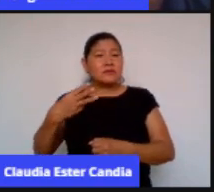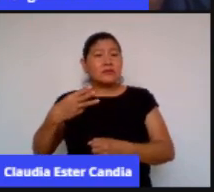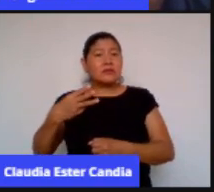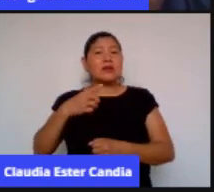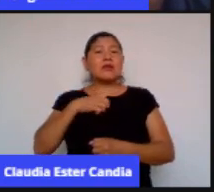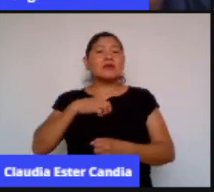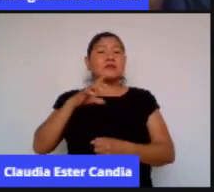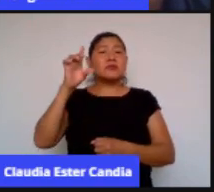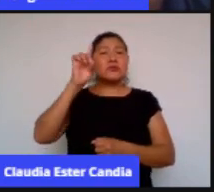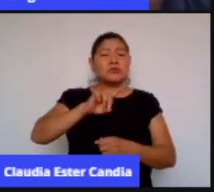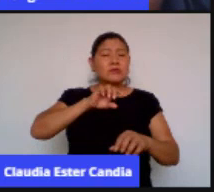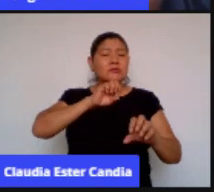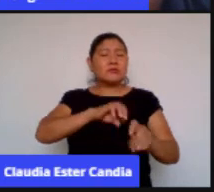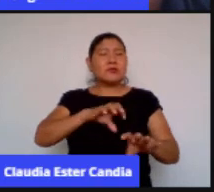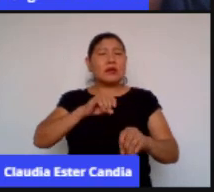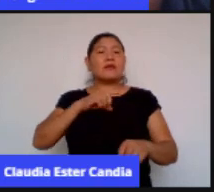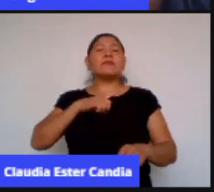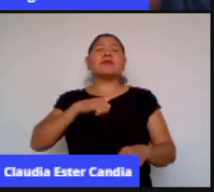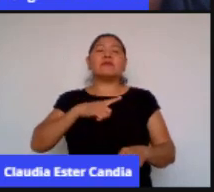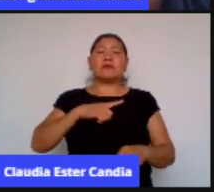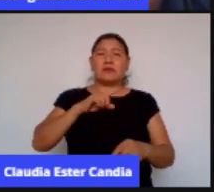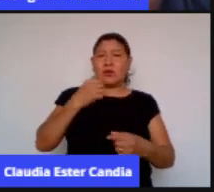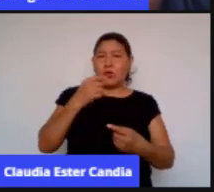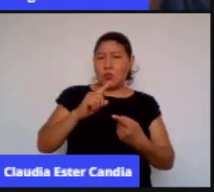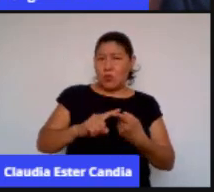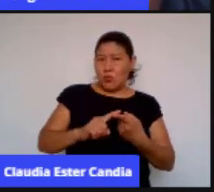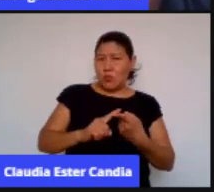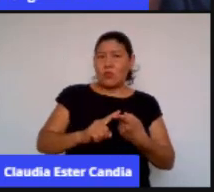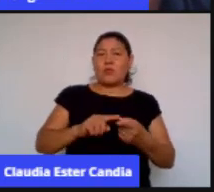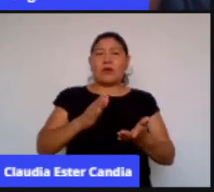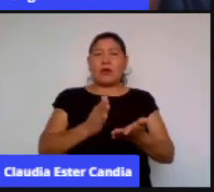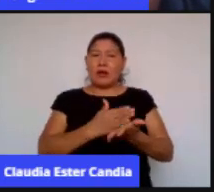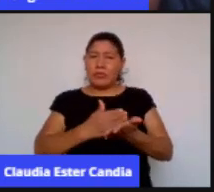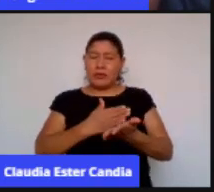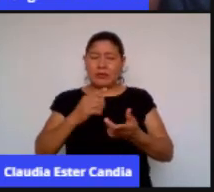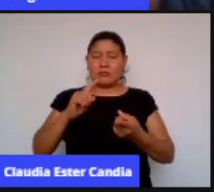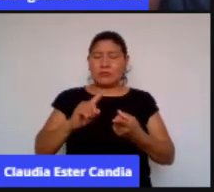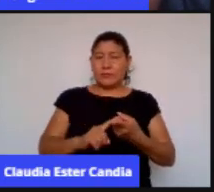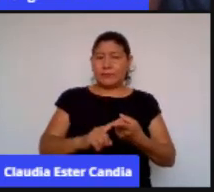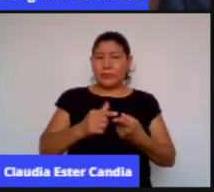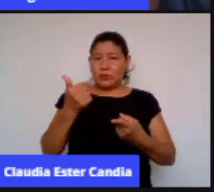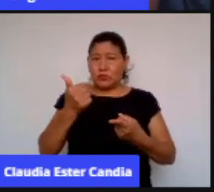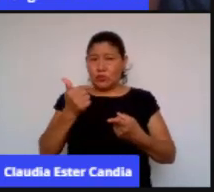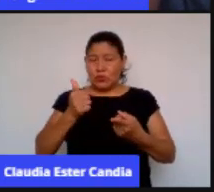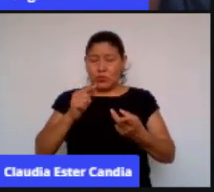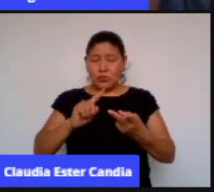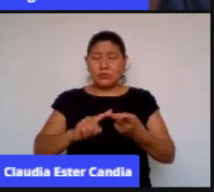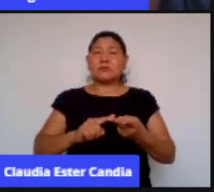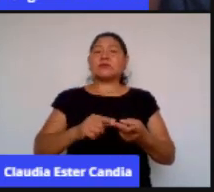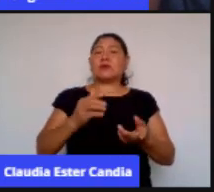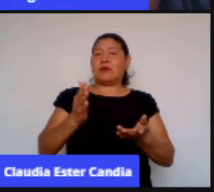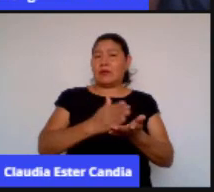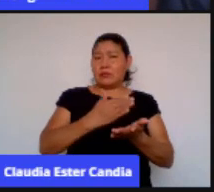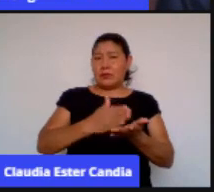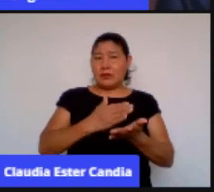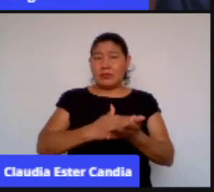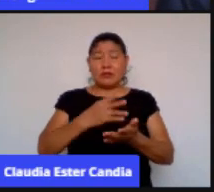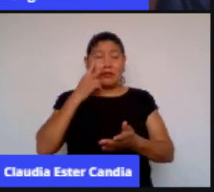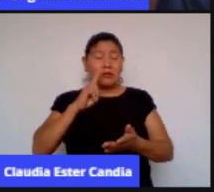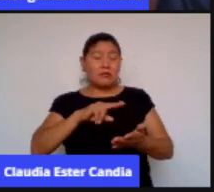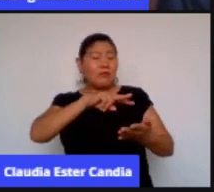o caderno base de atividades, que nós estamos chamando aí de caderno 2. Quando vocês receberem esse caderno, a necessidade é que